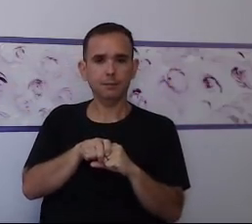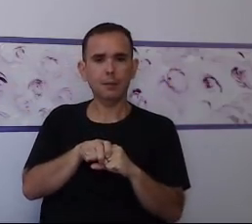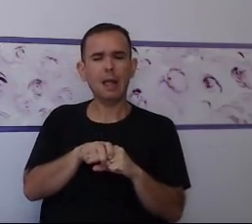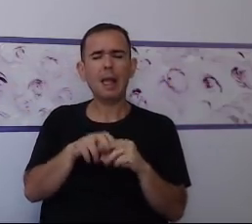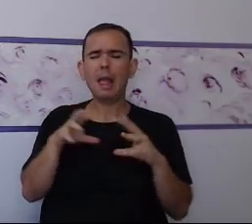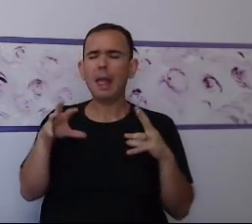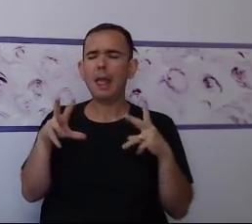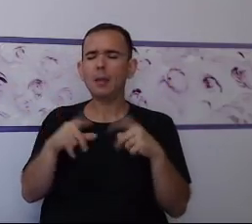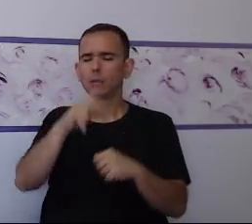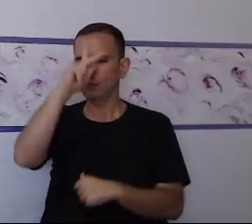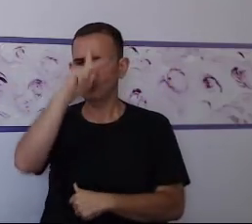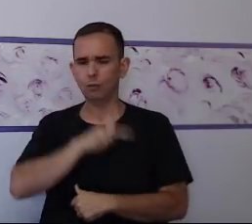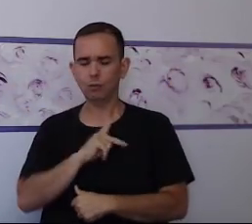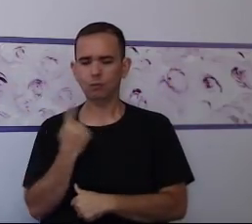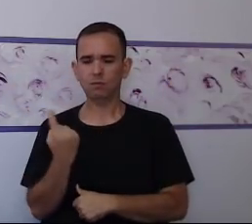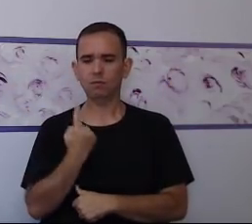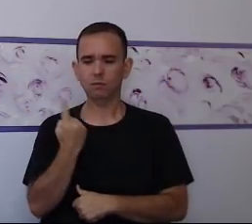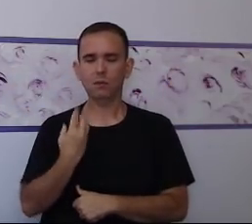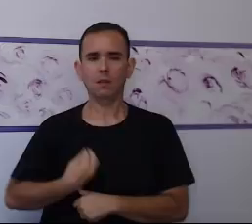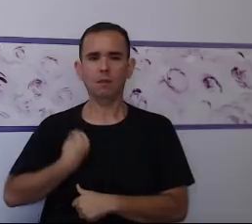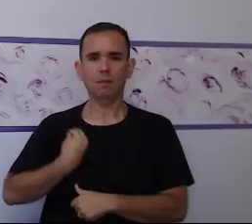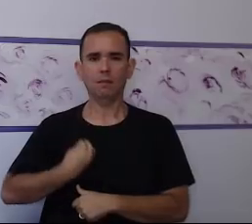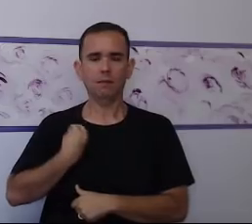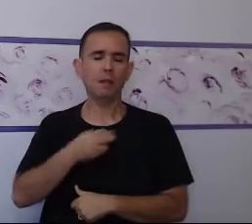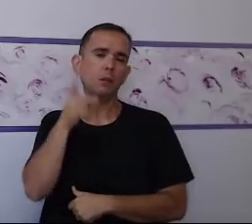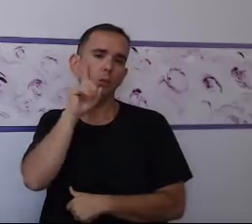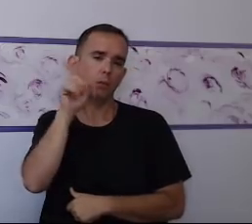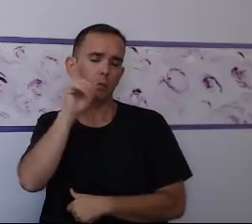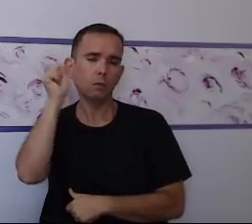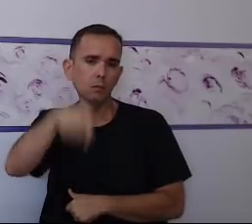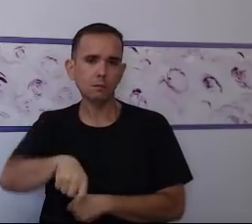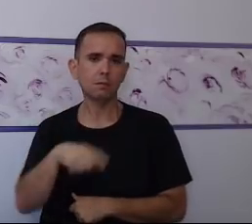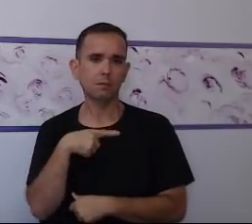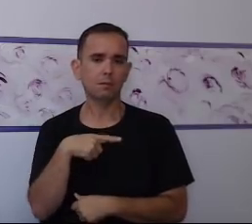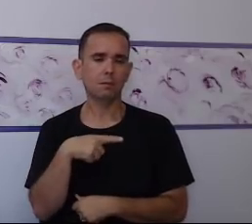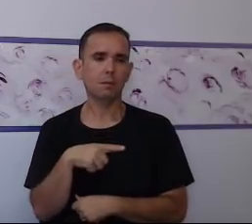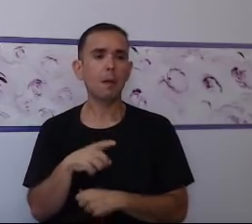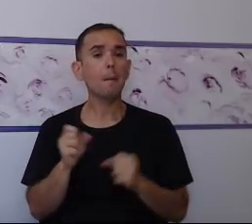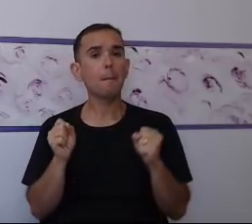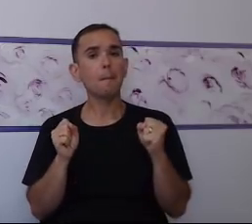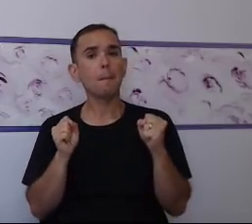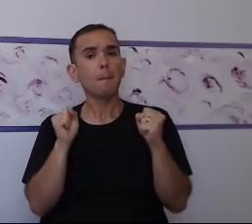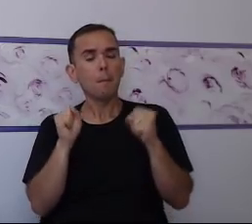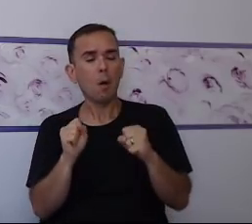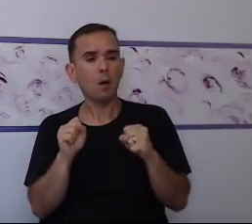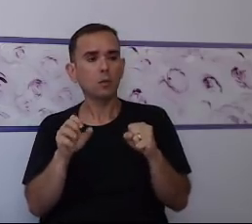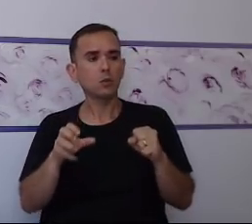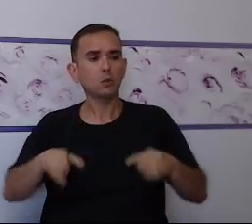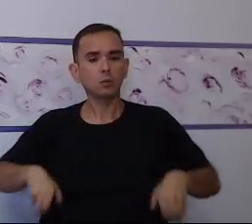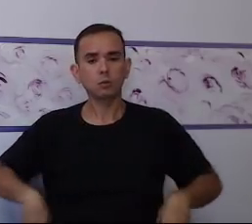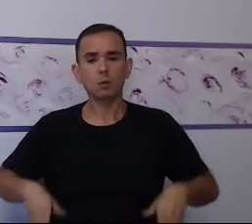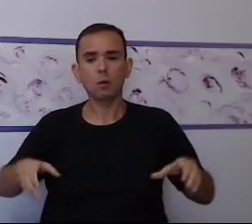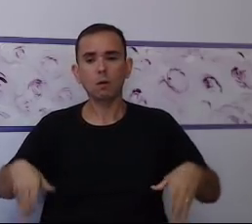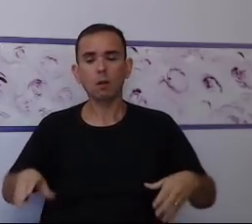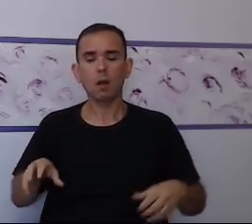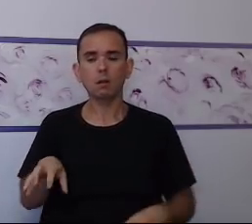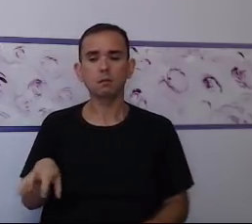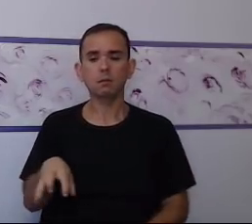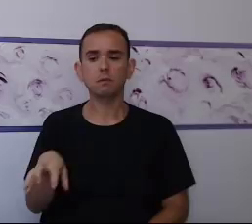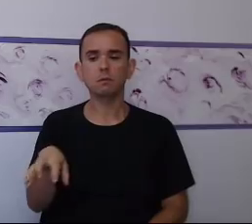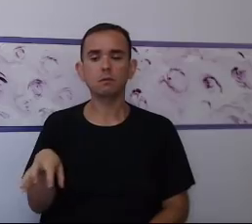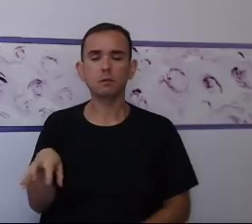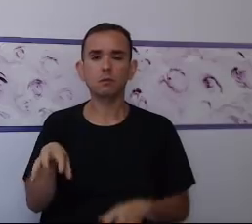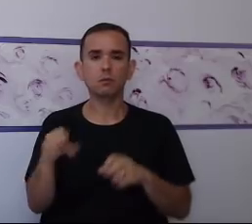totalmente dependente nas atividades de vida diária e de locomoção. Então, pode tocar a cadeira de rodas motorizadas